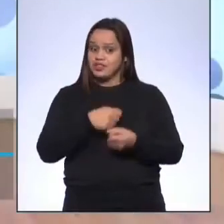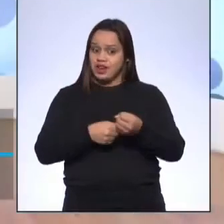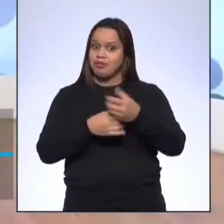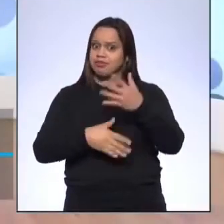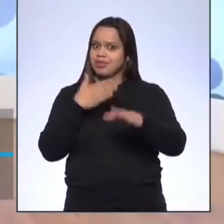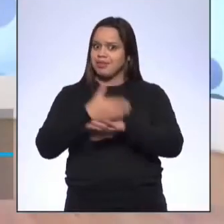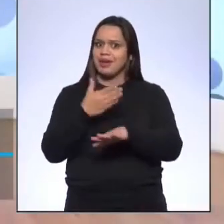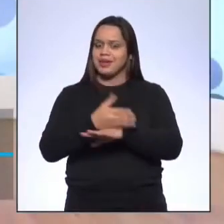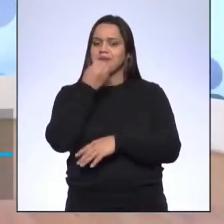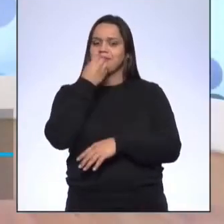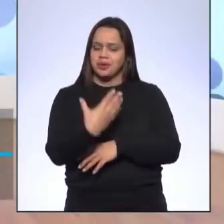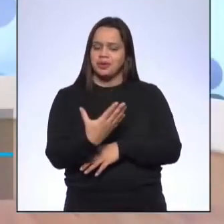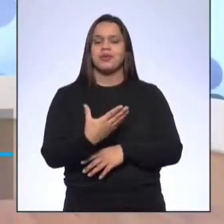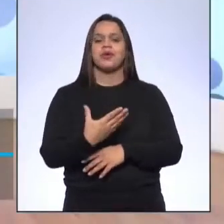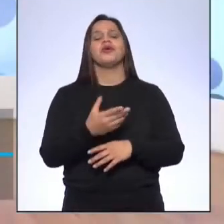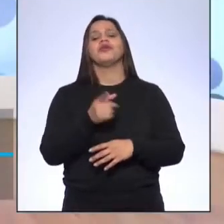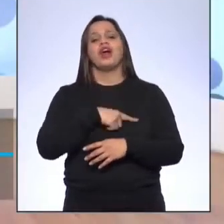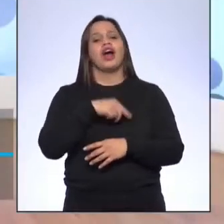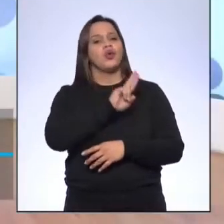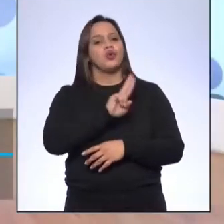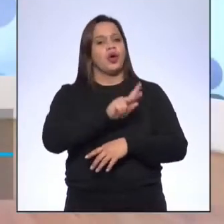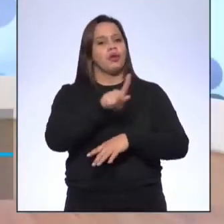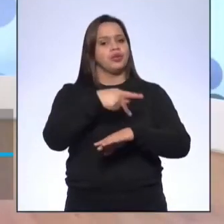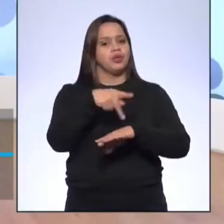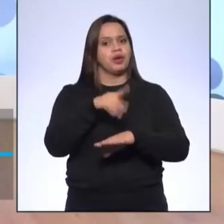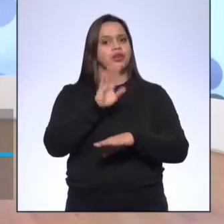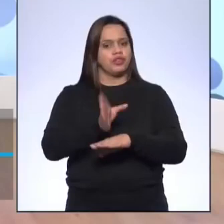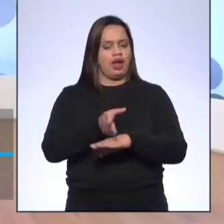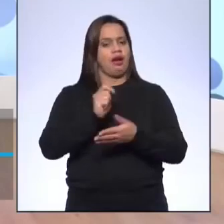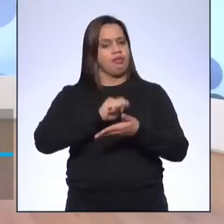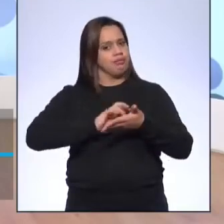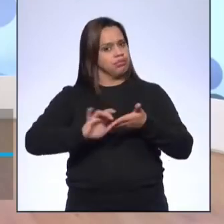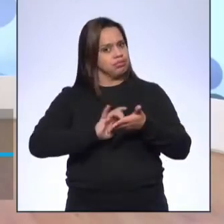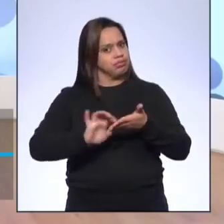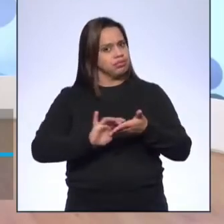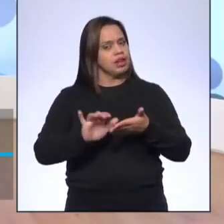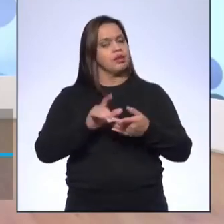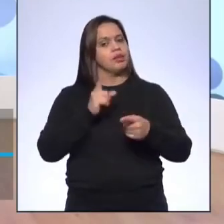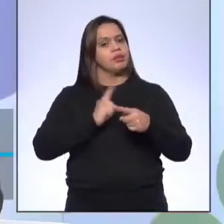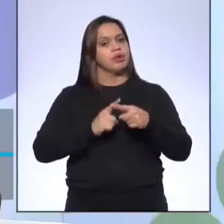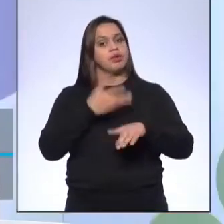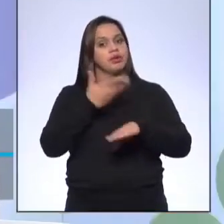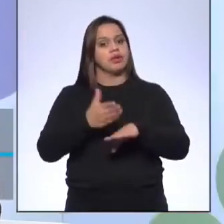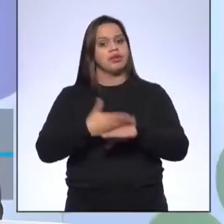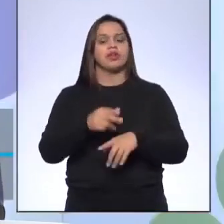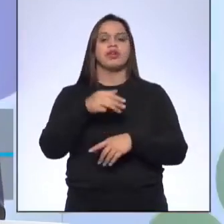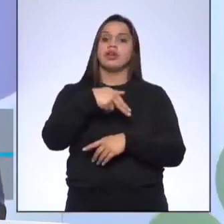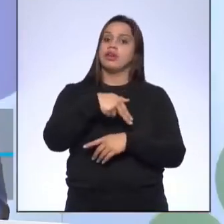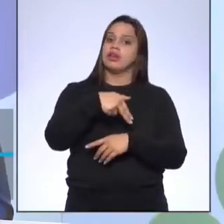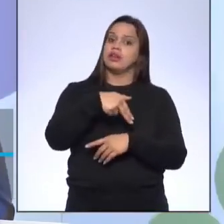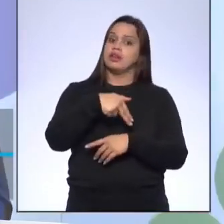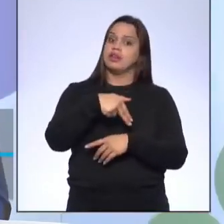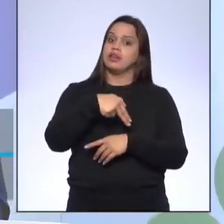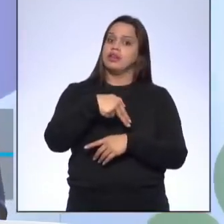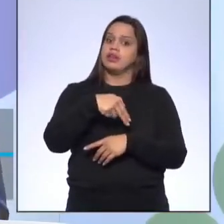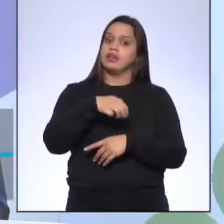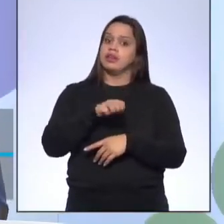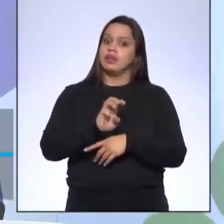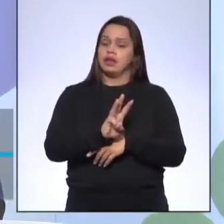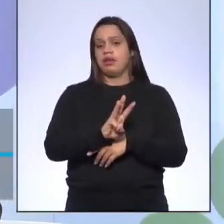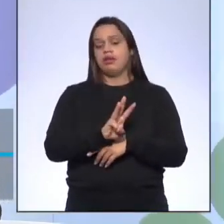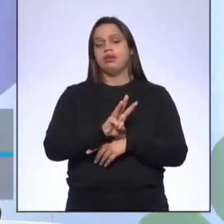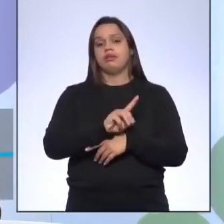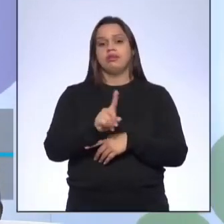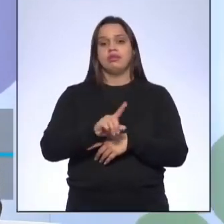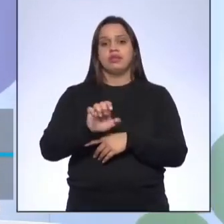escrevam, quando vocês estão escrevendo já o nome do país, ou escreva a resposta, gente, para vocês praticarem. Então, escreva New Zealand, escreva a resposta, que é uma maneira, mesmo que seja uma